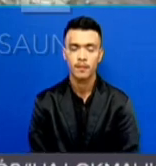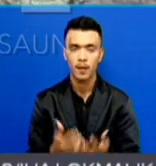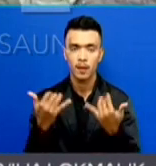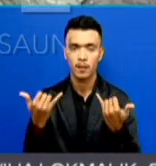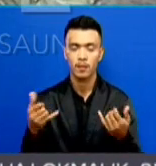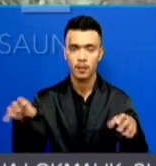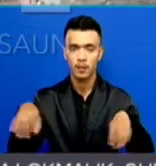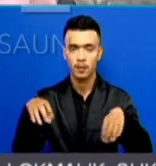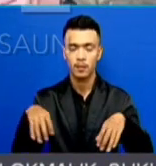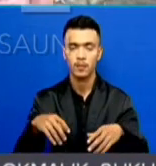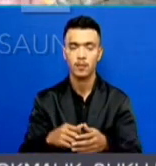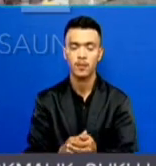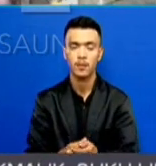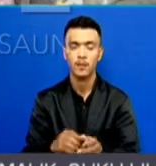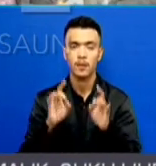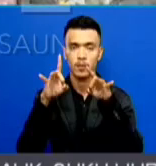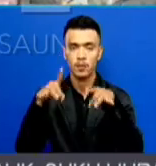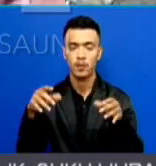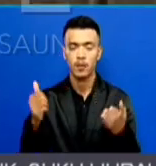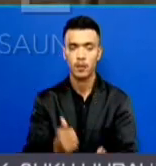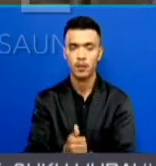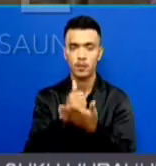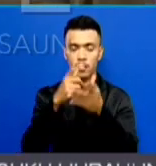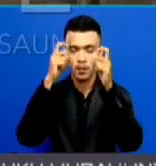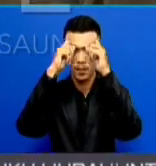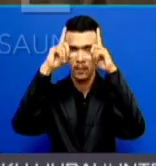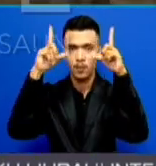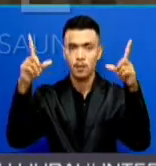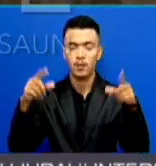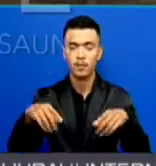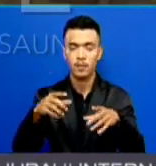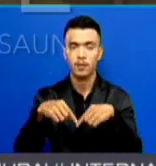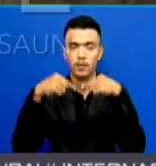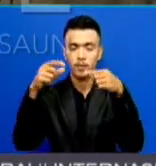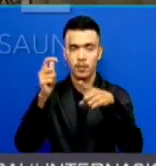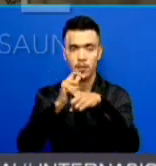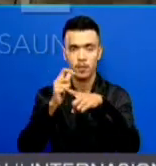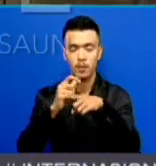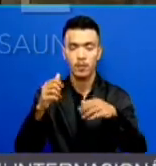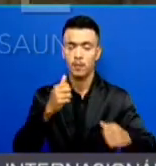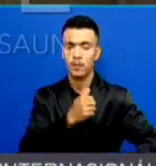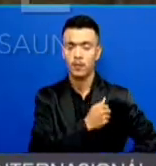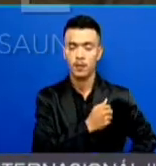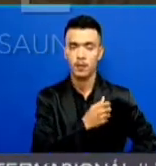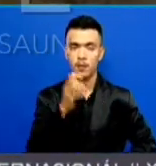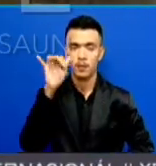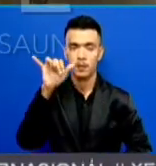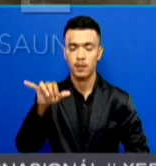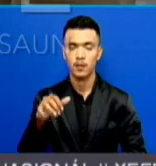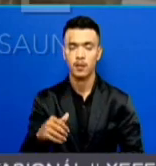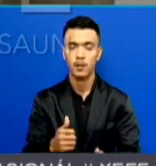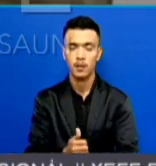un serviço cooperação nebe Austrália apoio ba Timor-Leste, maka fo treinamento ba militar Sira e a área